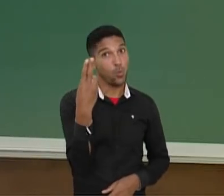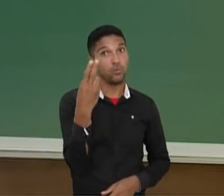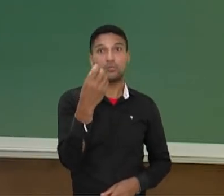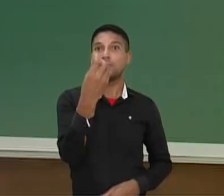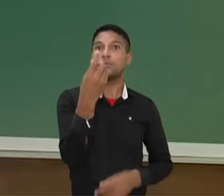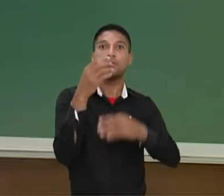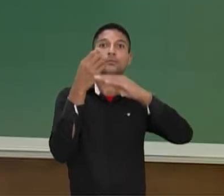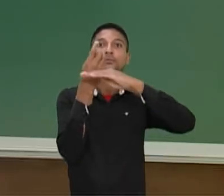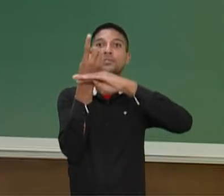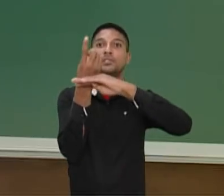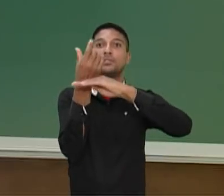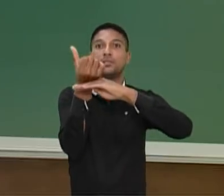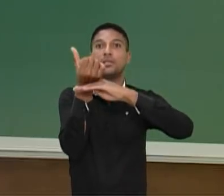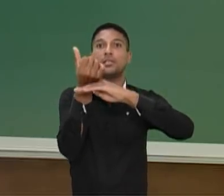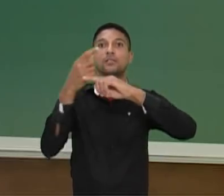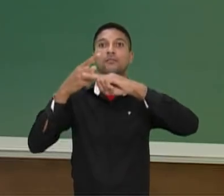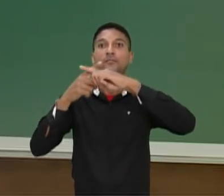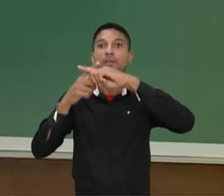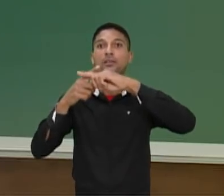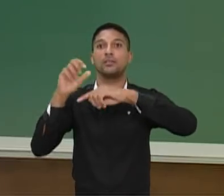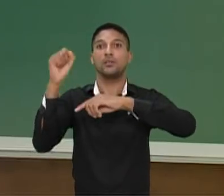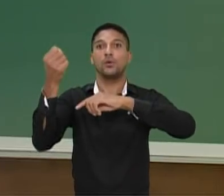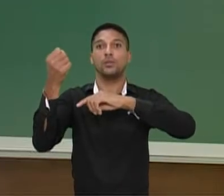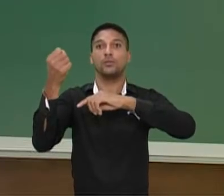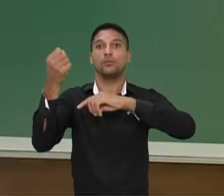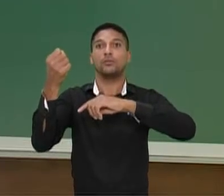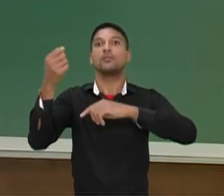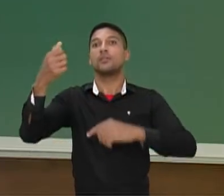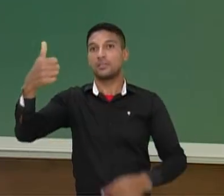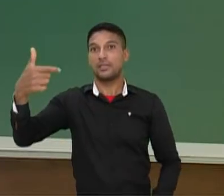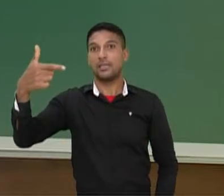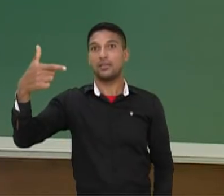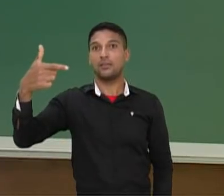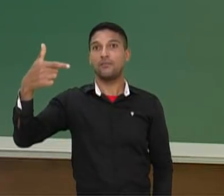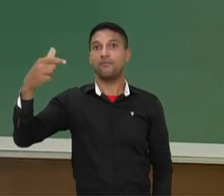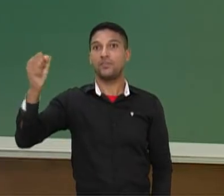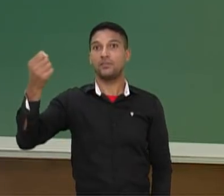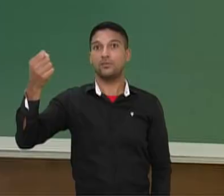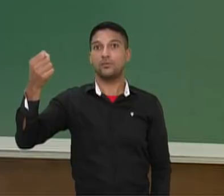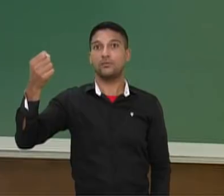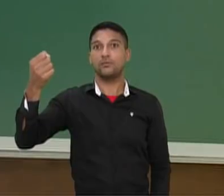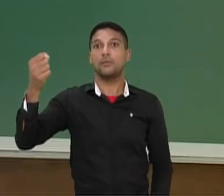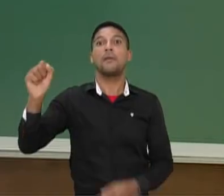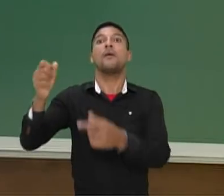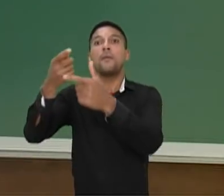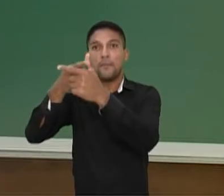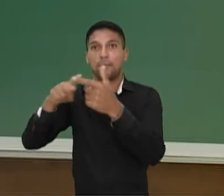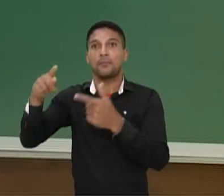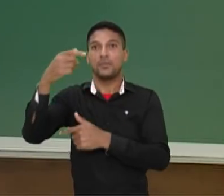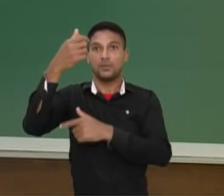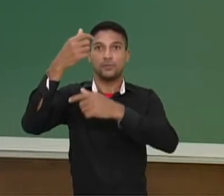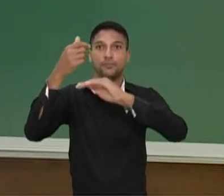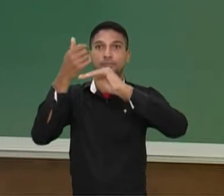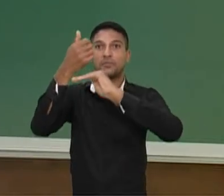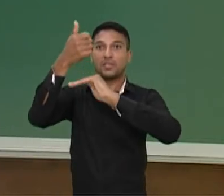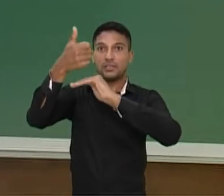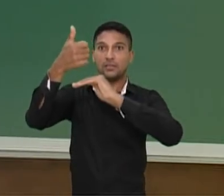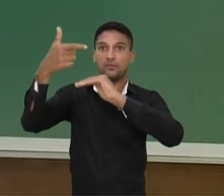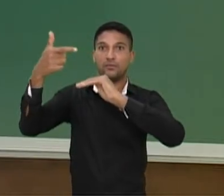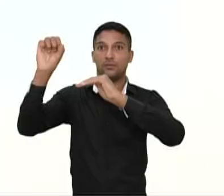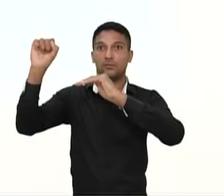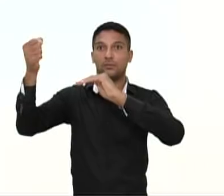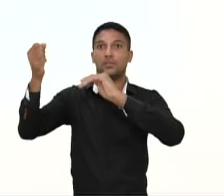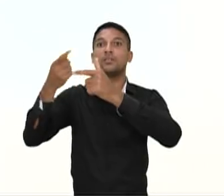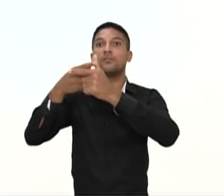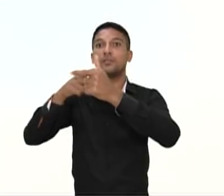8, 128. Metade de 128, 64. Então, 64 é a área